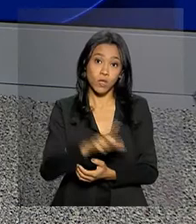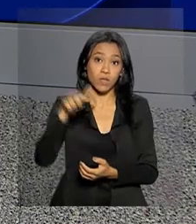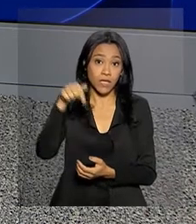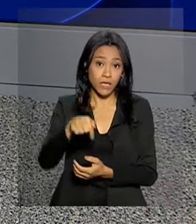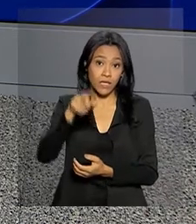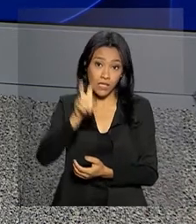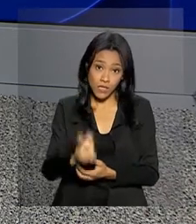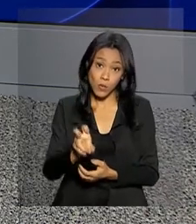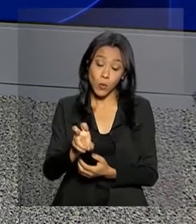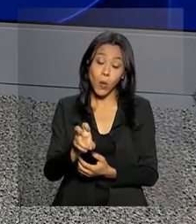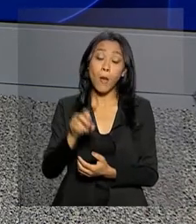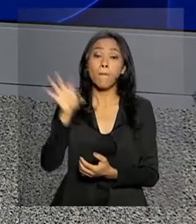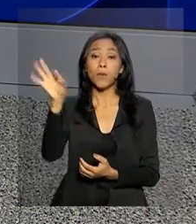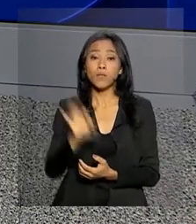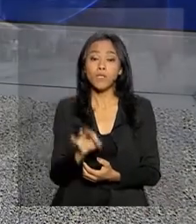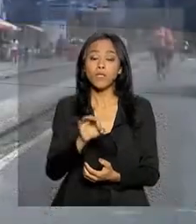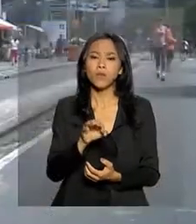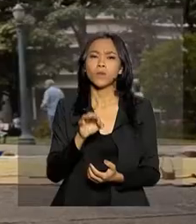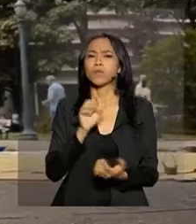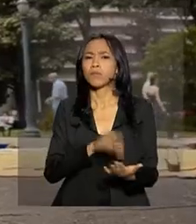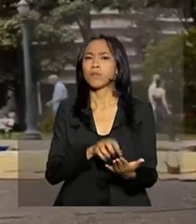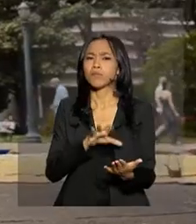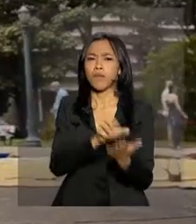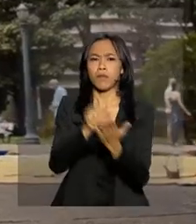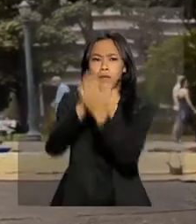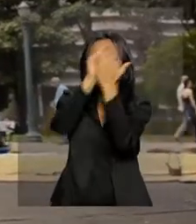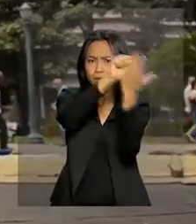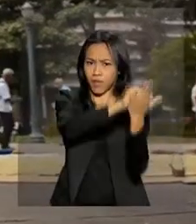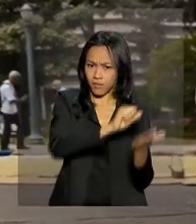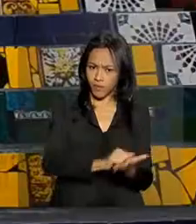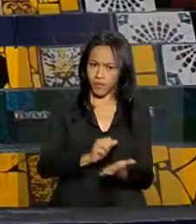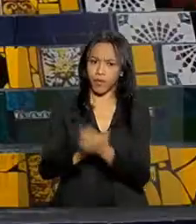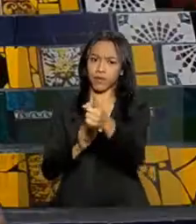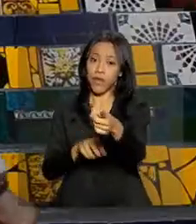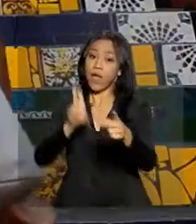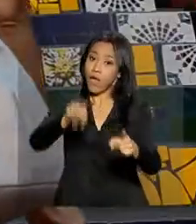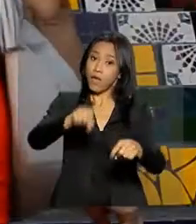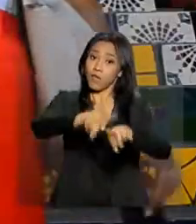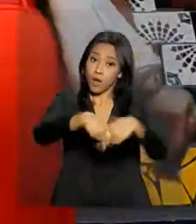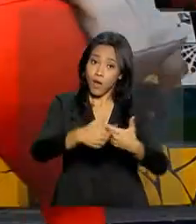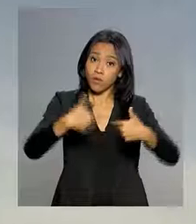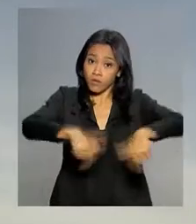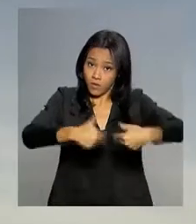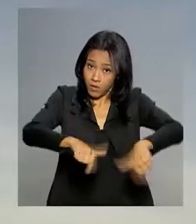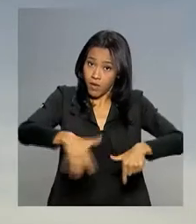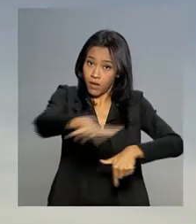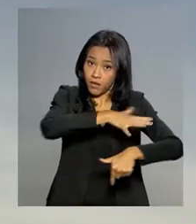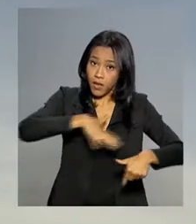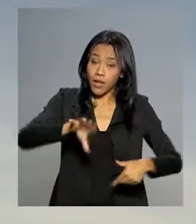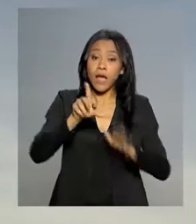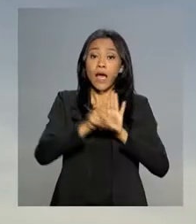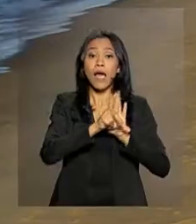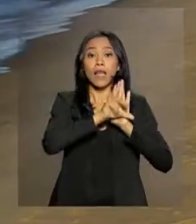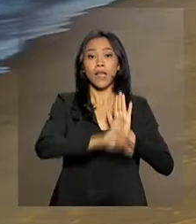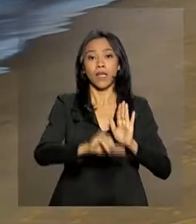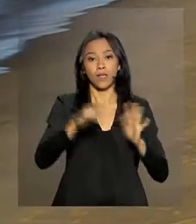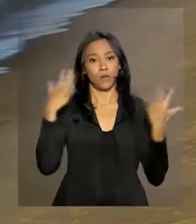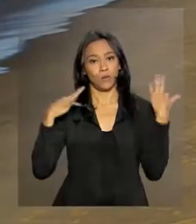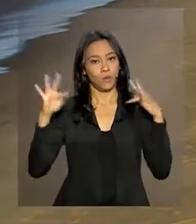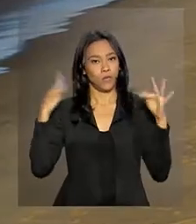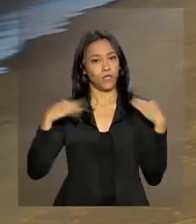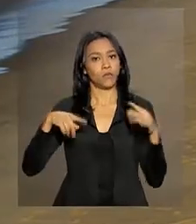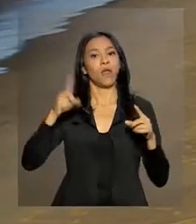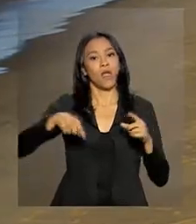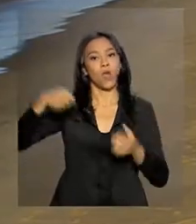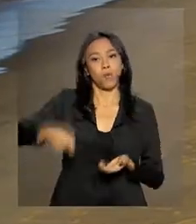cadastros em todo o país o dado é um reflexo da maior formalização da atividade de acordo com a lei do turismo o cadastro é